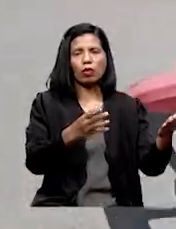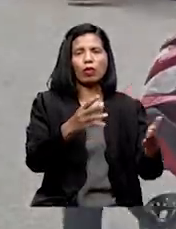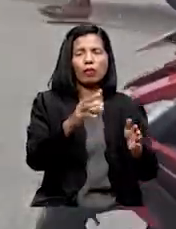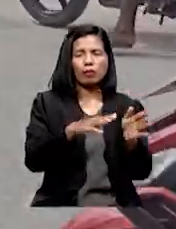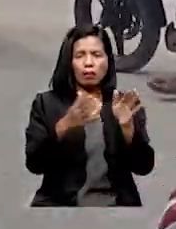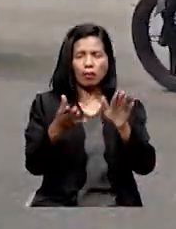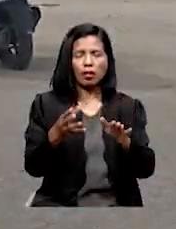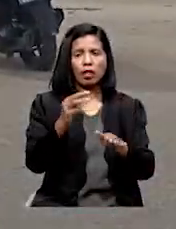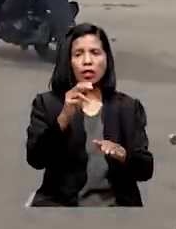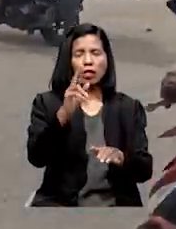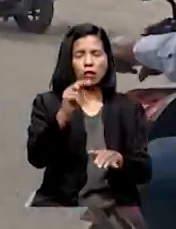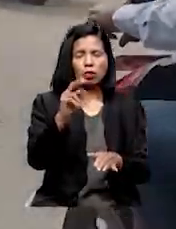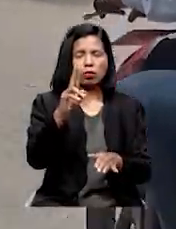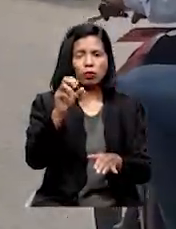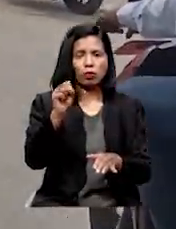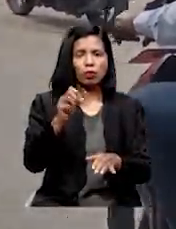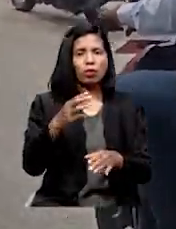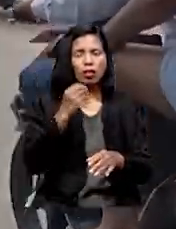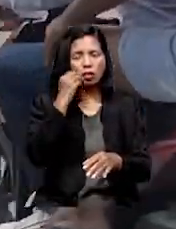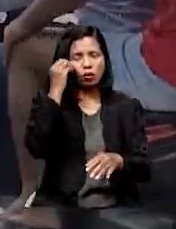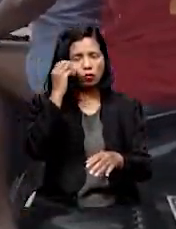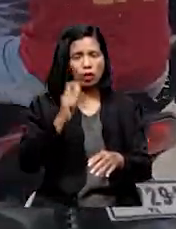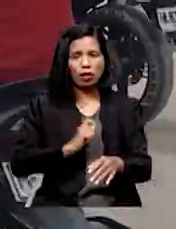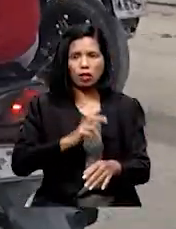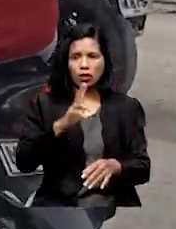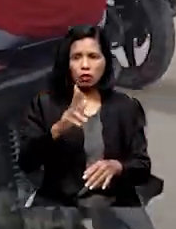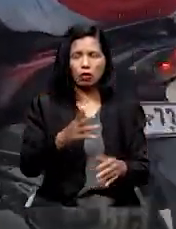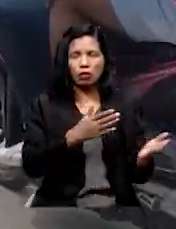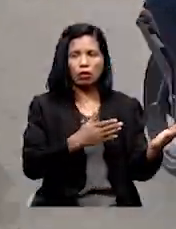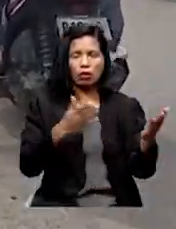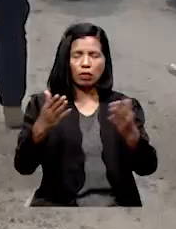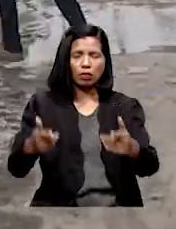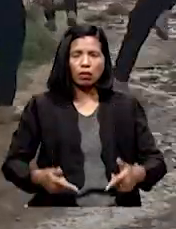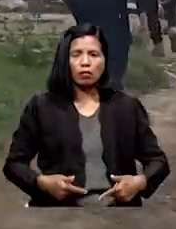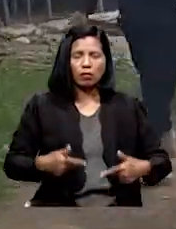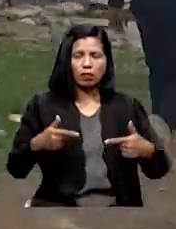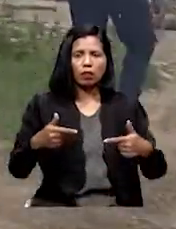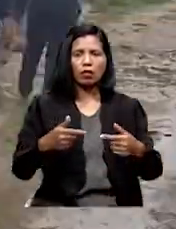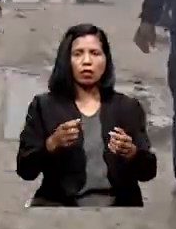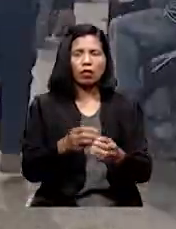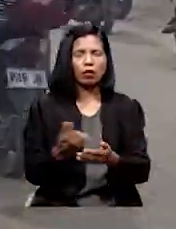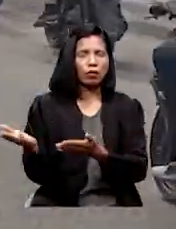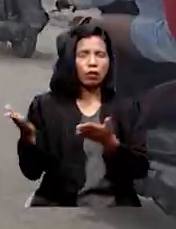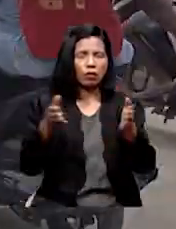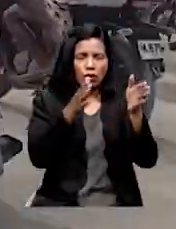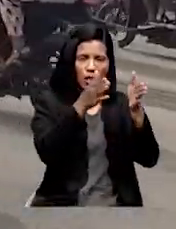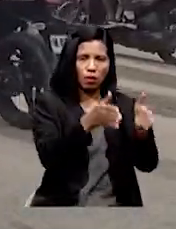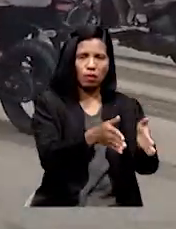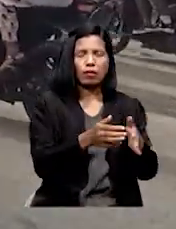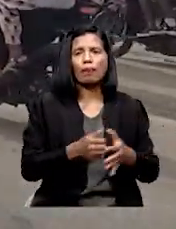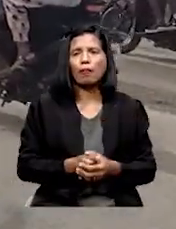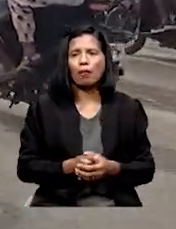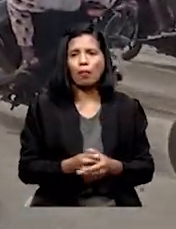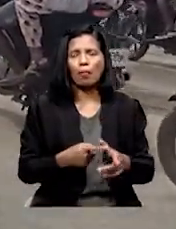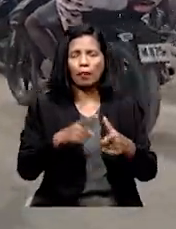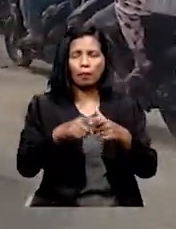Pinto Soares, bania residência tacitolo maslirun, hodilori bamoris fatin, atuhalo cerimônia fúnebre. A foi